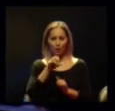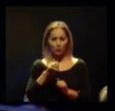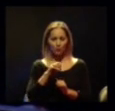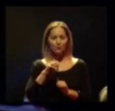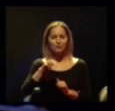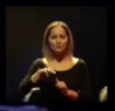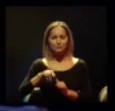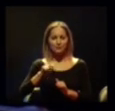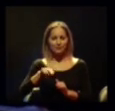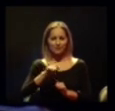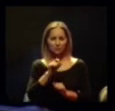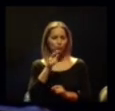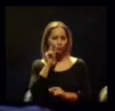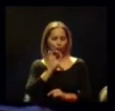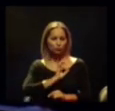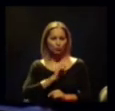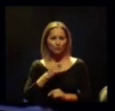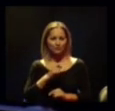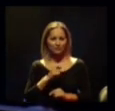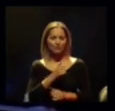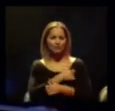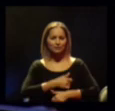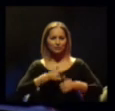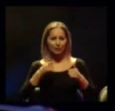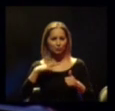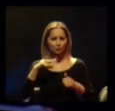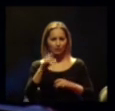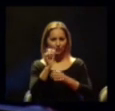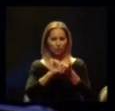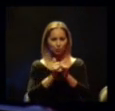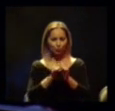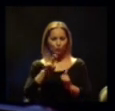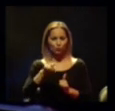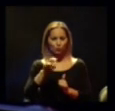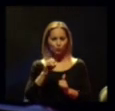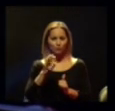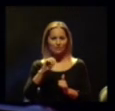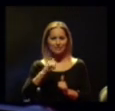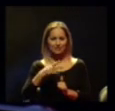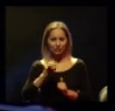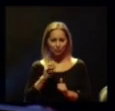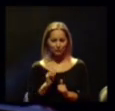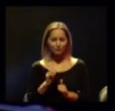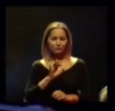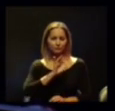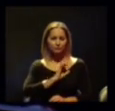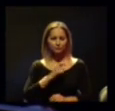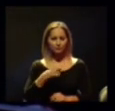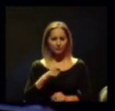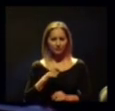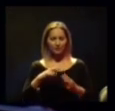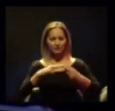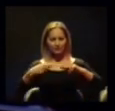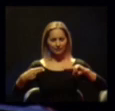Senhor Presidente da Associação das Cidades Portuguesas do Desporto, Nuno Santos, Sr. Presidente da Assembleia Municipal